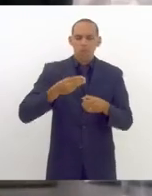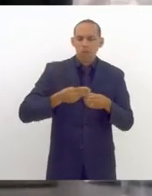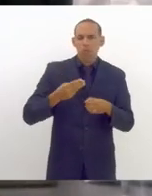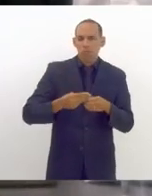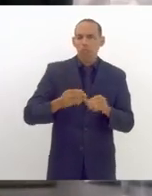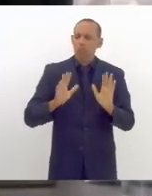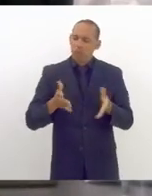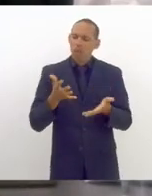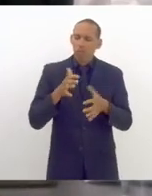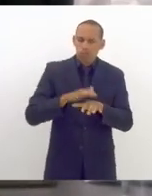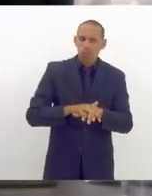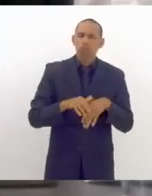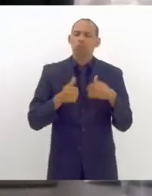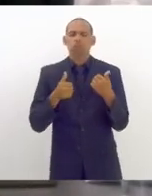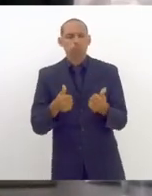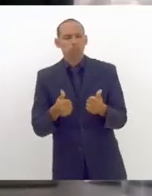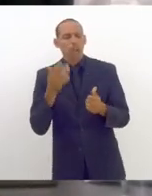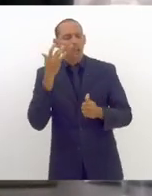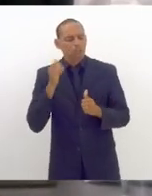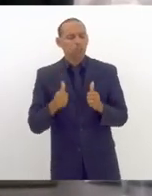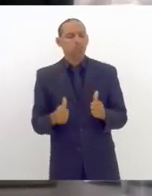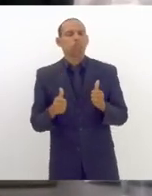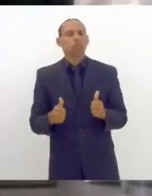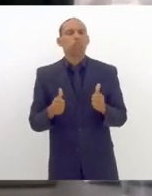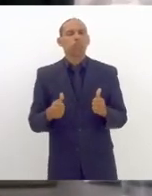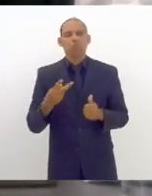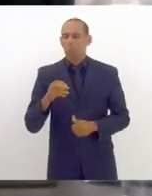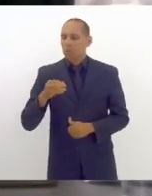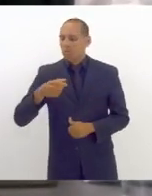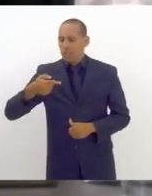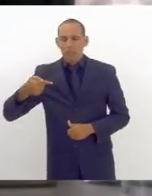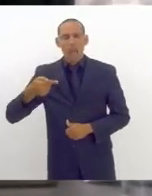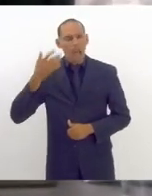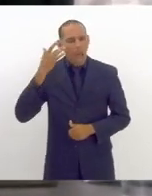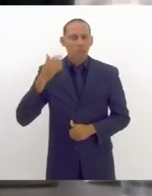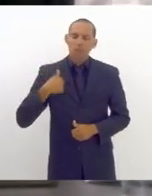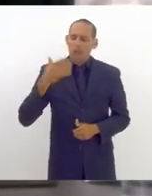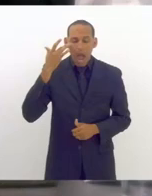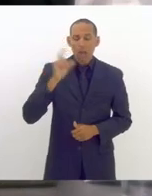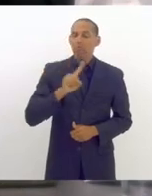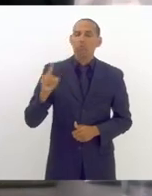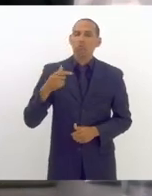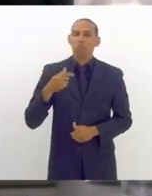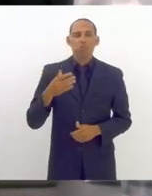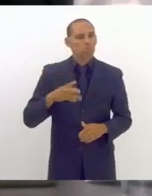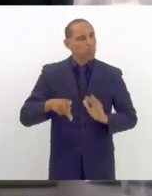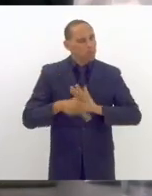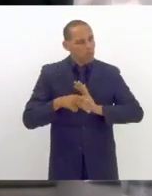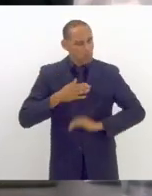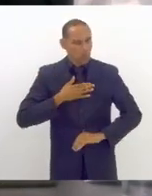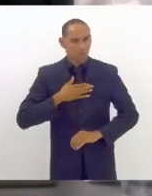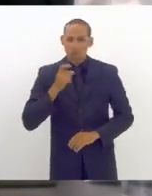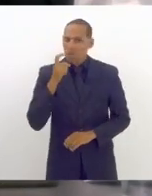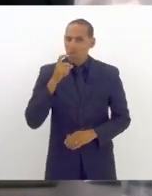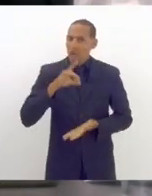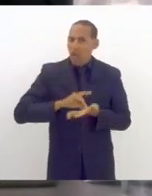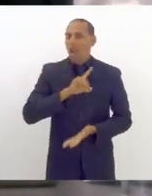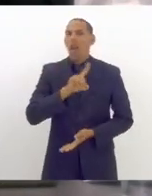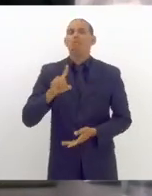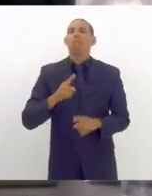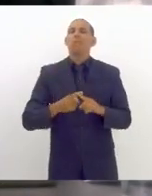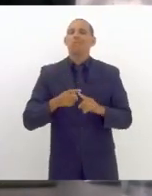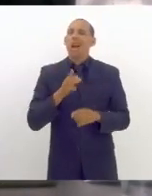incluído é a partir de 2007 Eu não acho isso não é verdade porque quem conhece